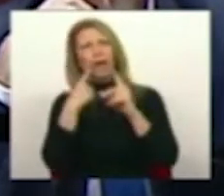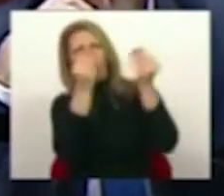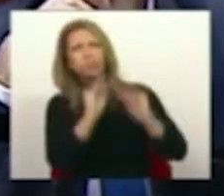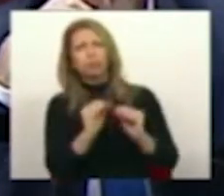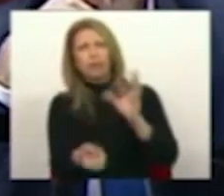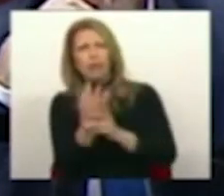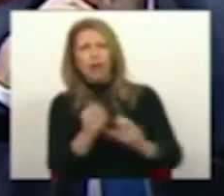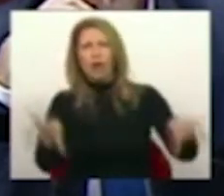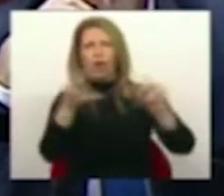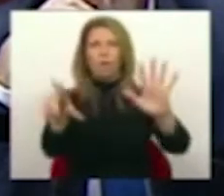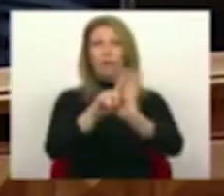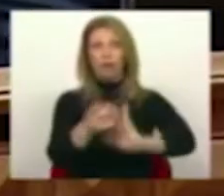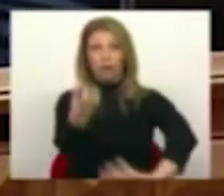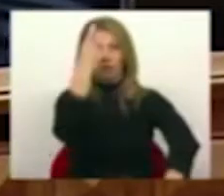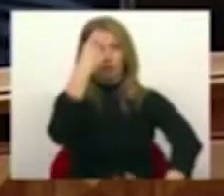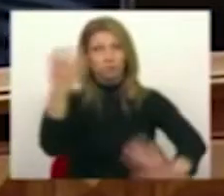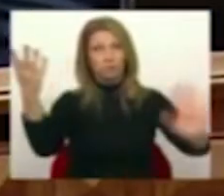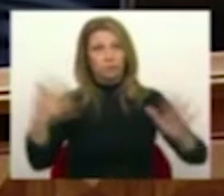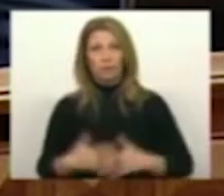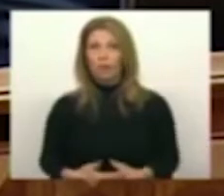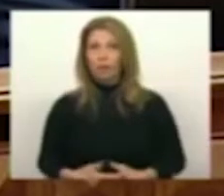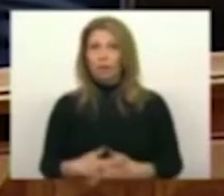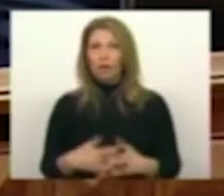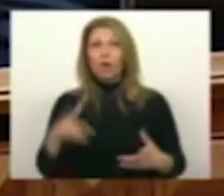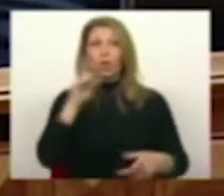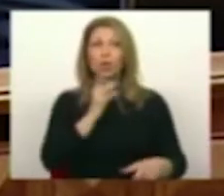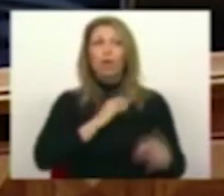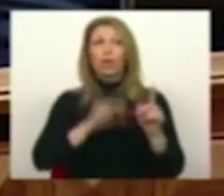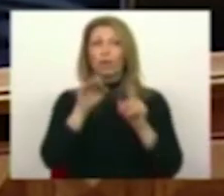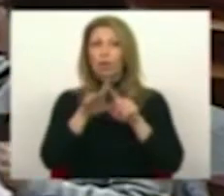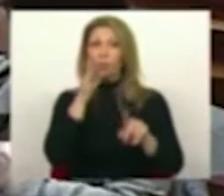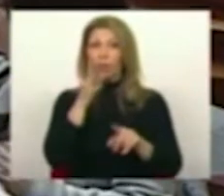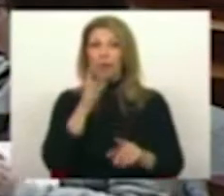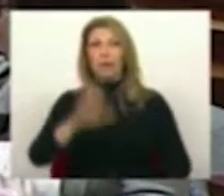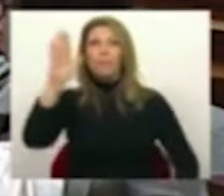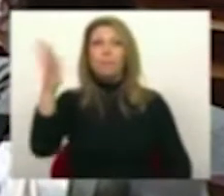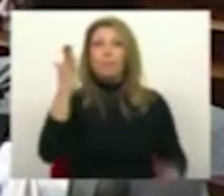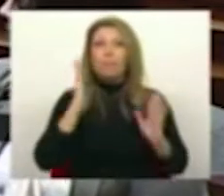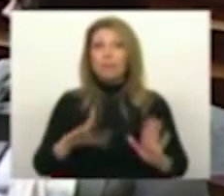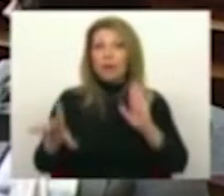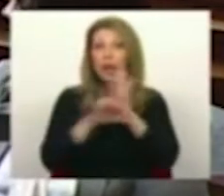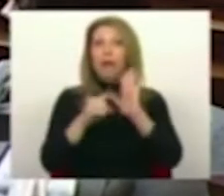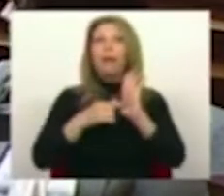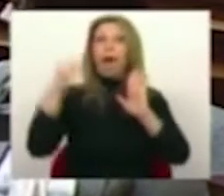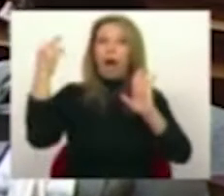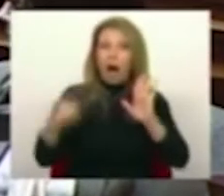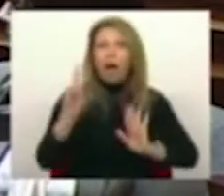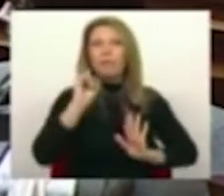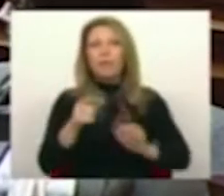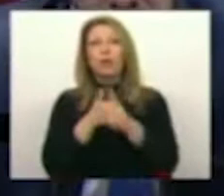Senhora deputada, eu acho que para já o que temos a fazer é dar cumprimento à legislação